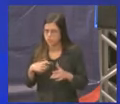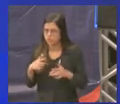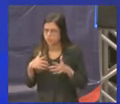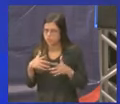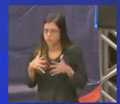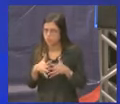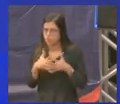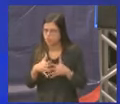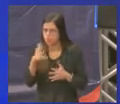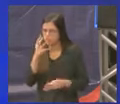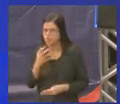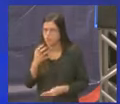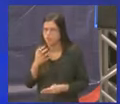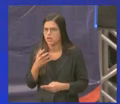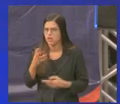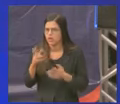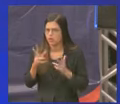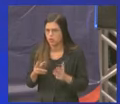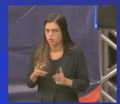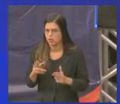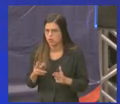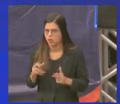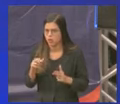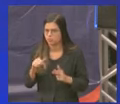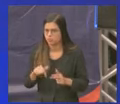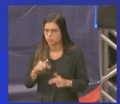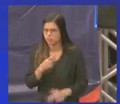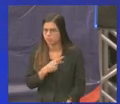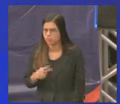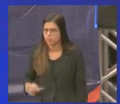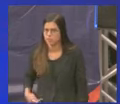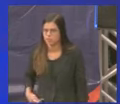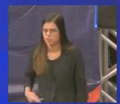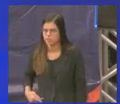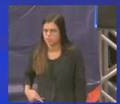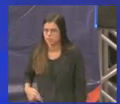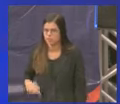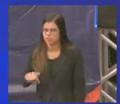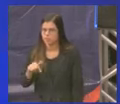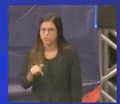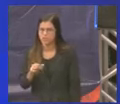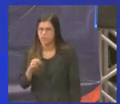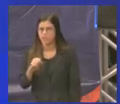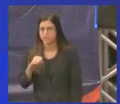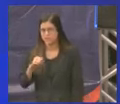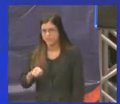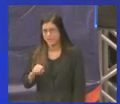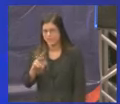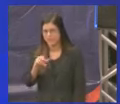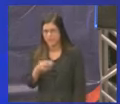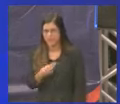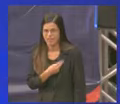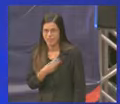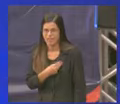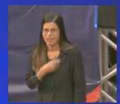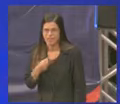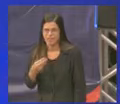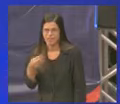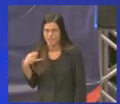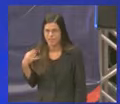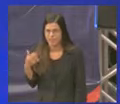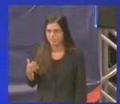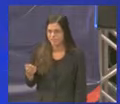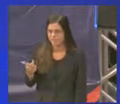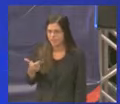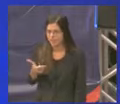da República, né? Se a gente vai vir até os 120 anos, quem é esse aposentante dos 100 é um vagabundo. Né? E você vai trabalhar até os